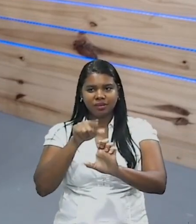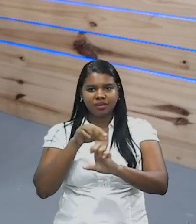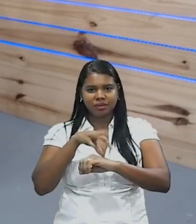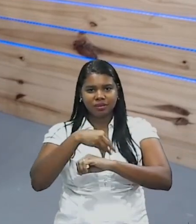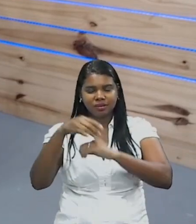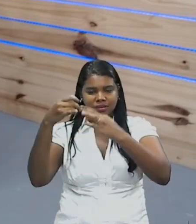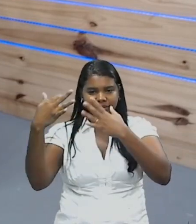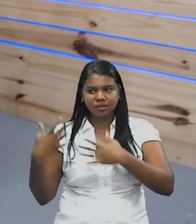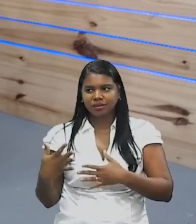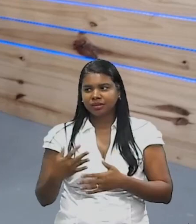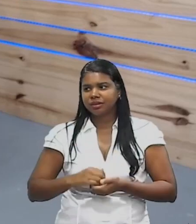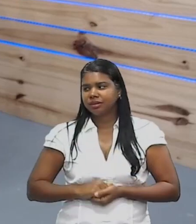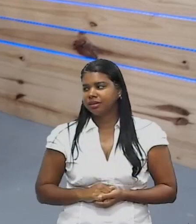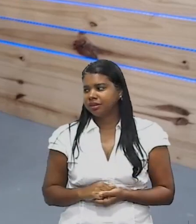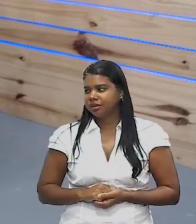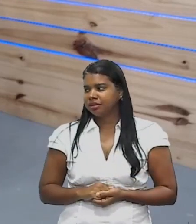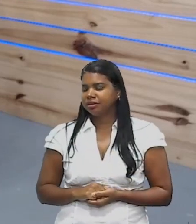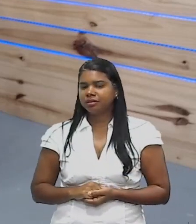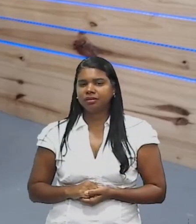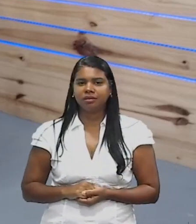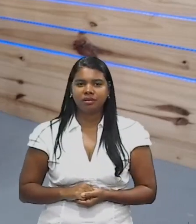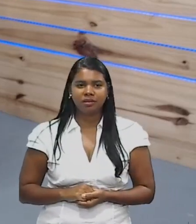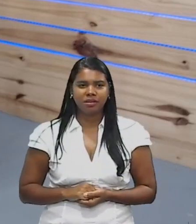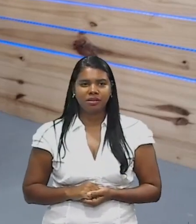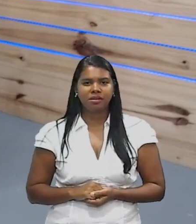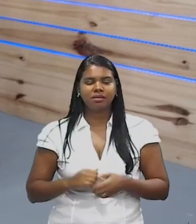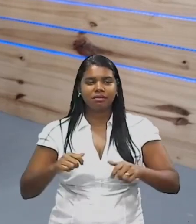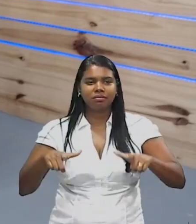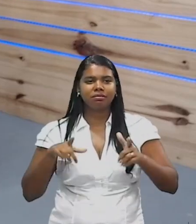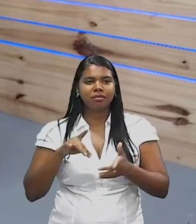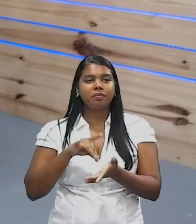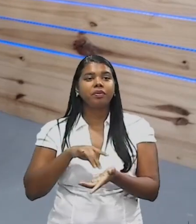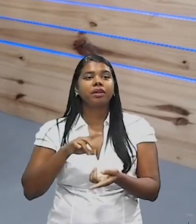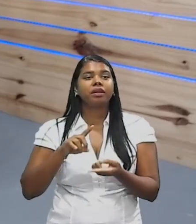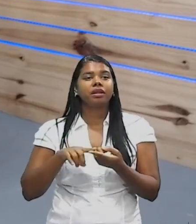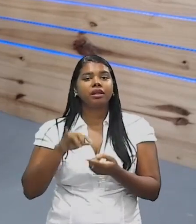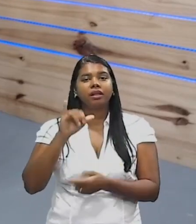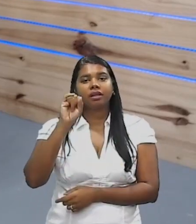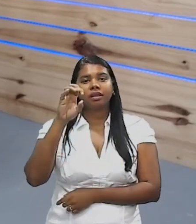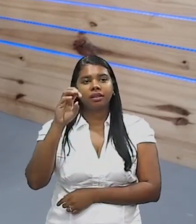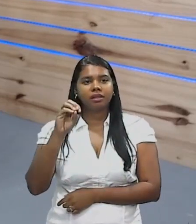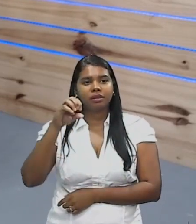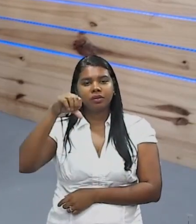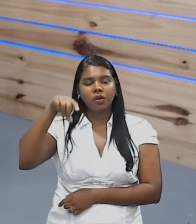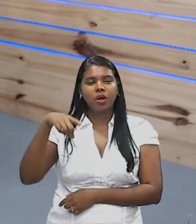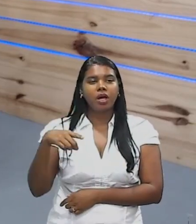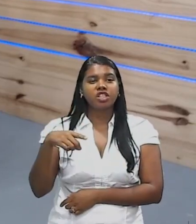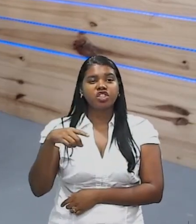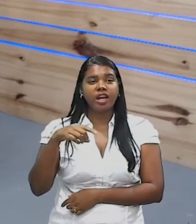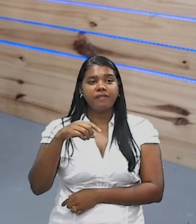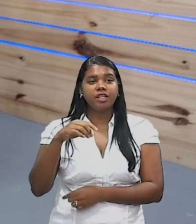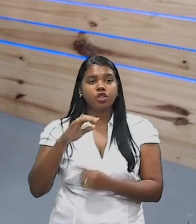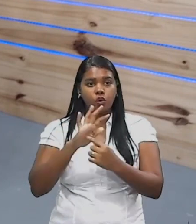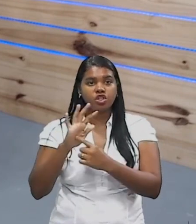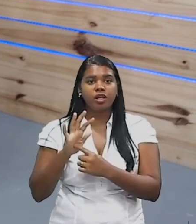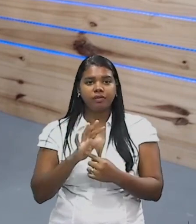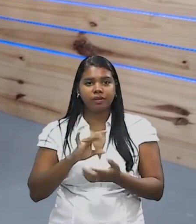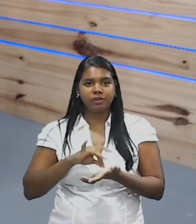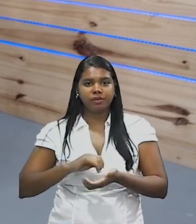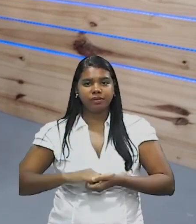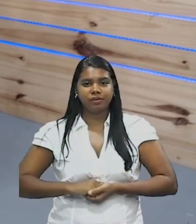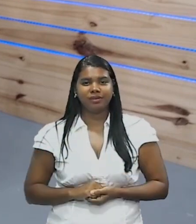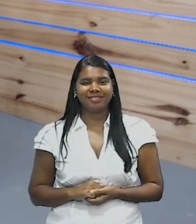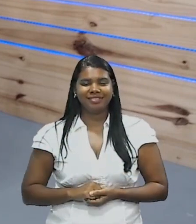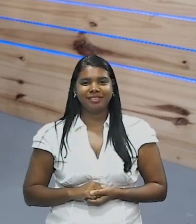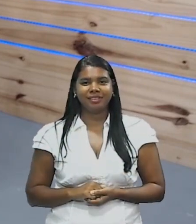clientes. Isso. Bem, qual é o custo da certificação da ISO 9001 e quais são as alternativas